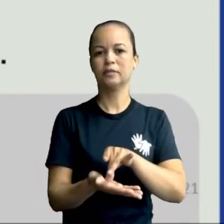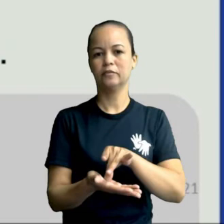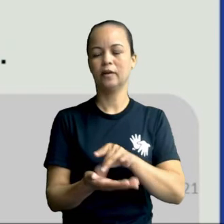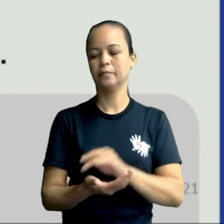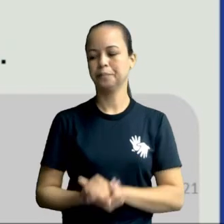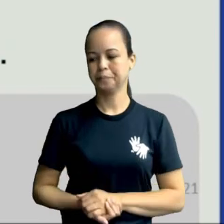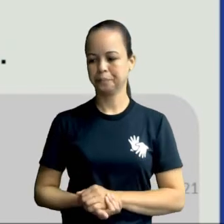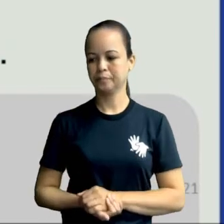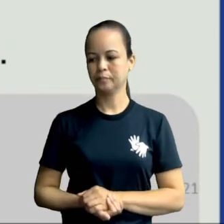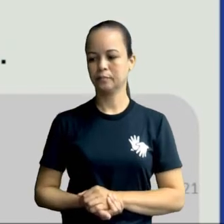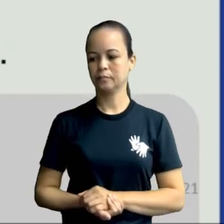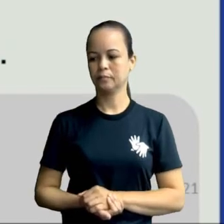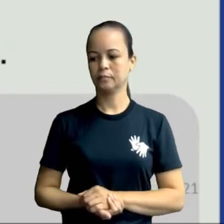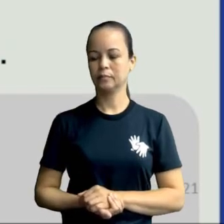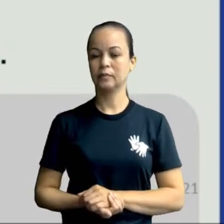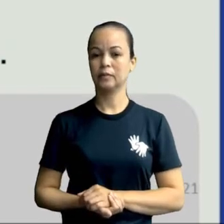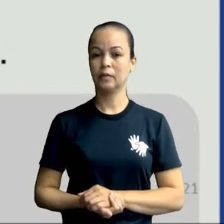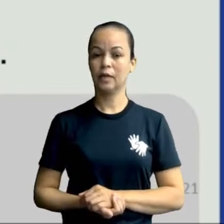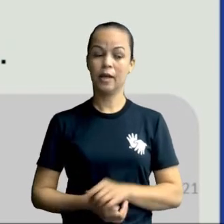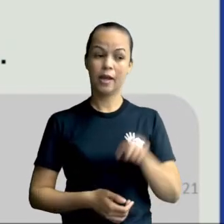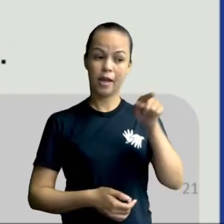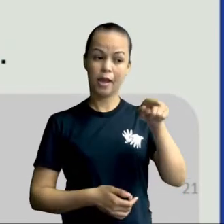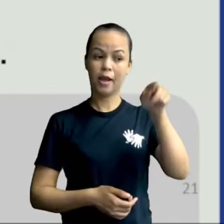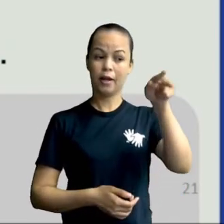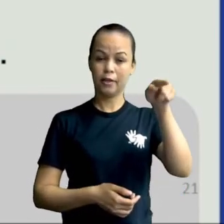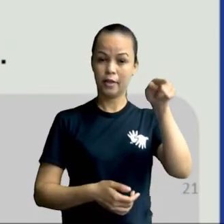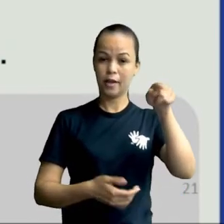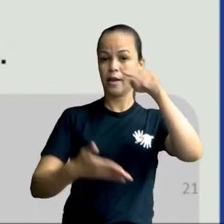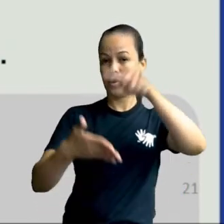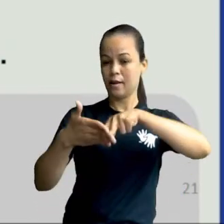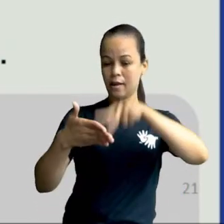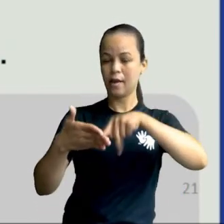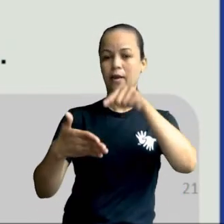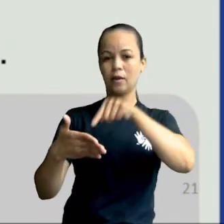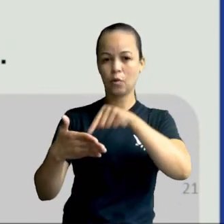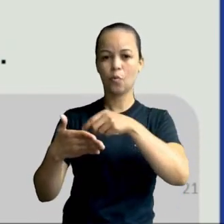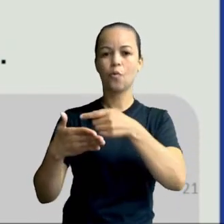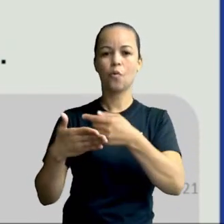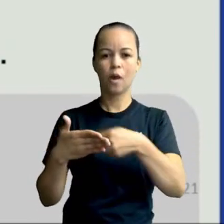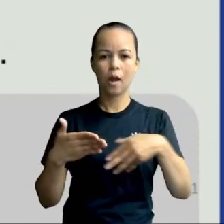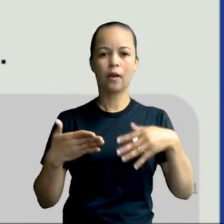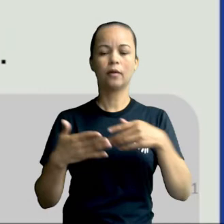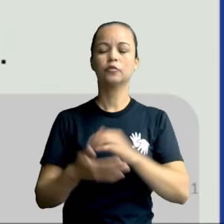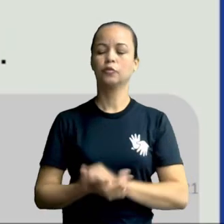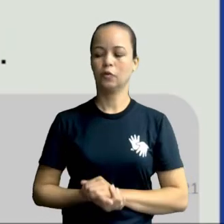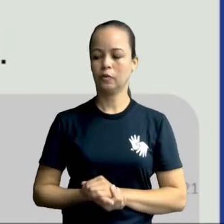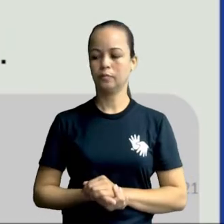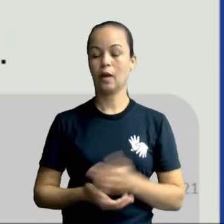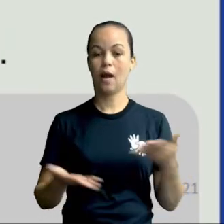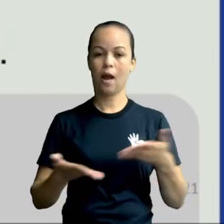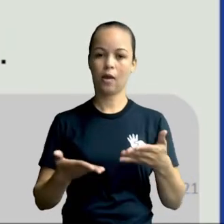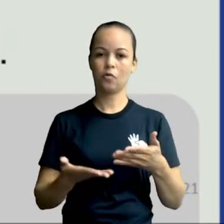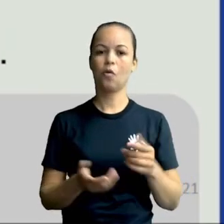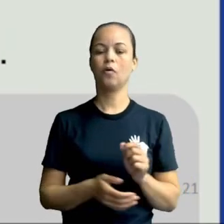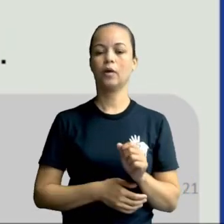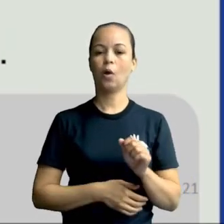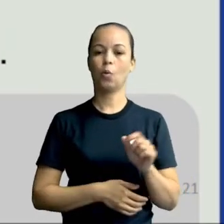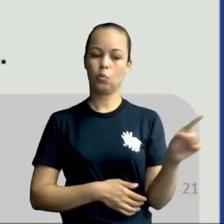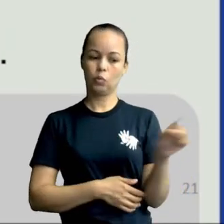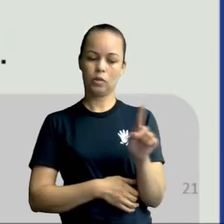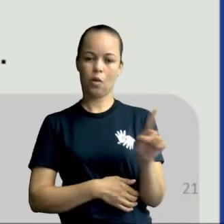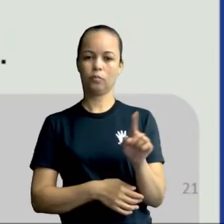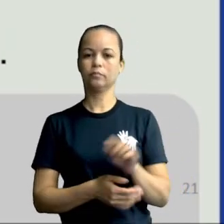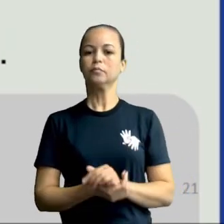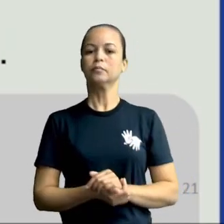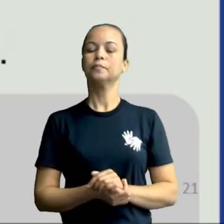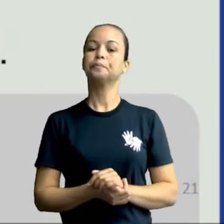né? Leia ele o relatório. Agora vamos para o modo imperativo negativo.